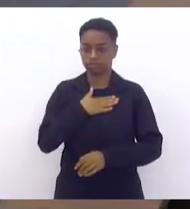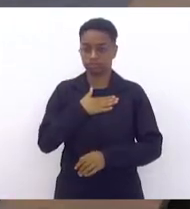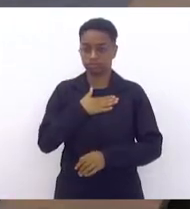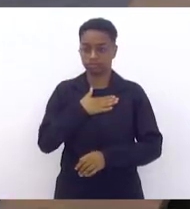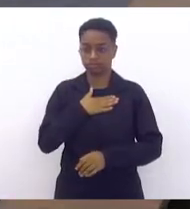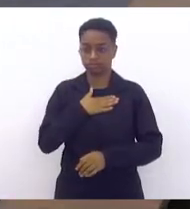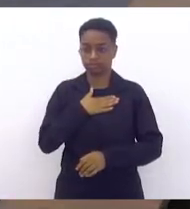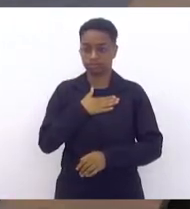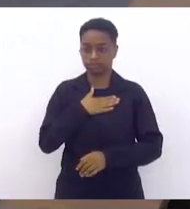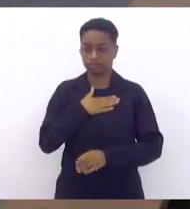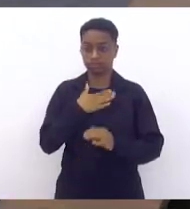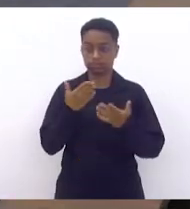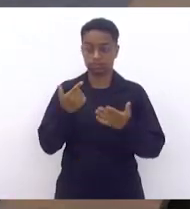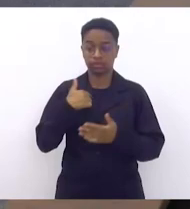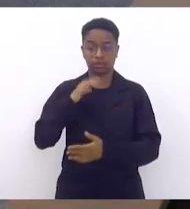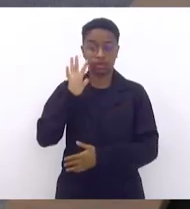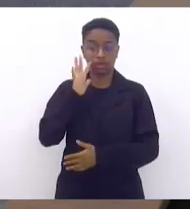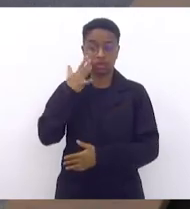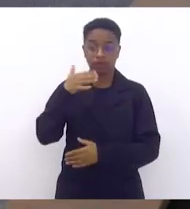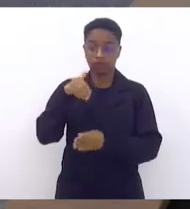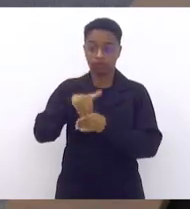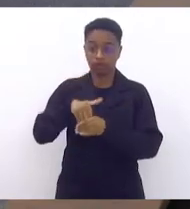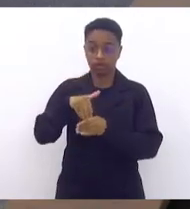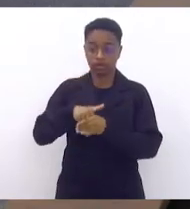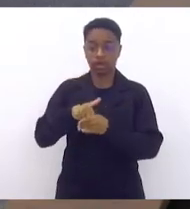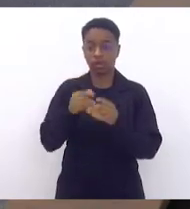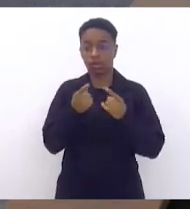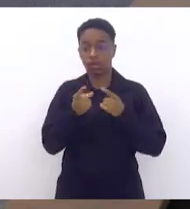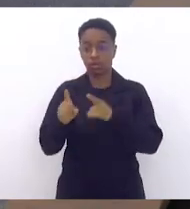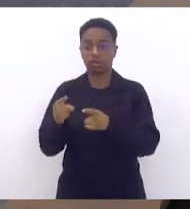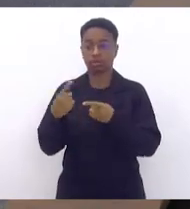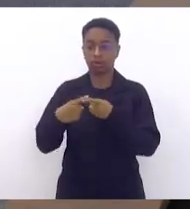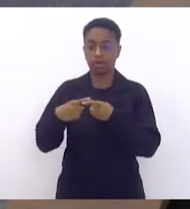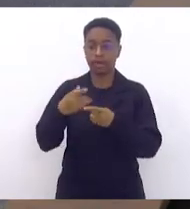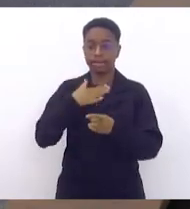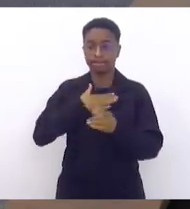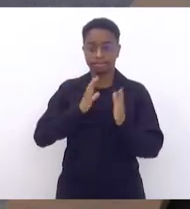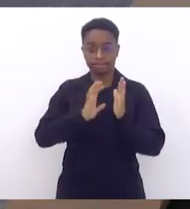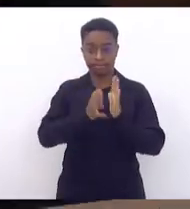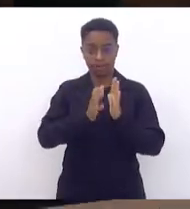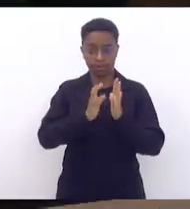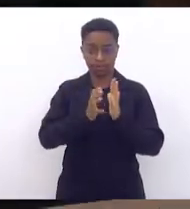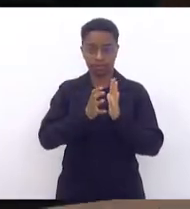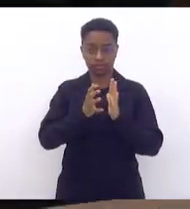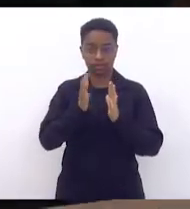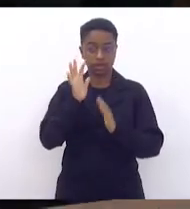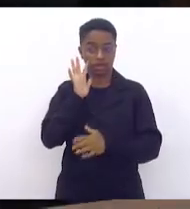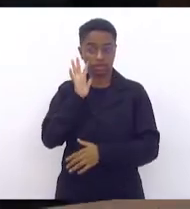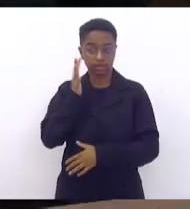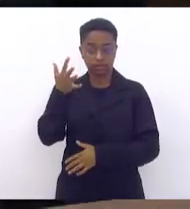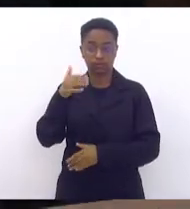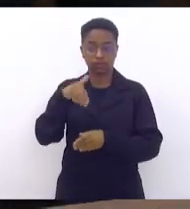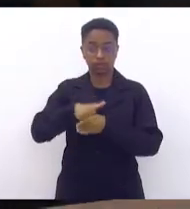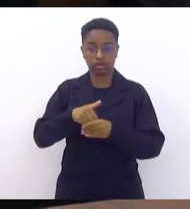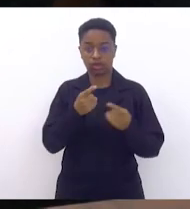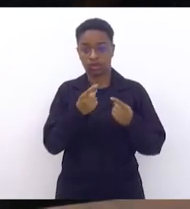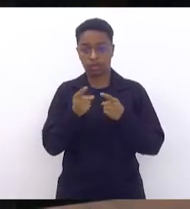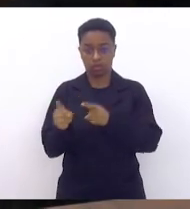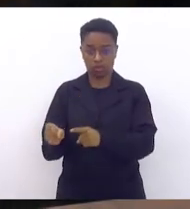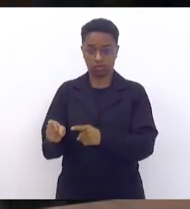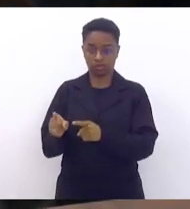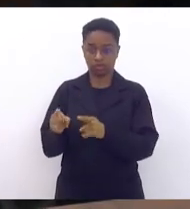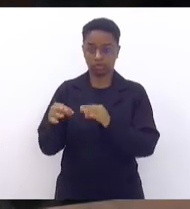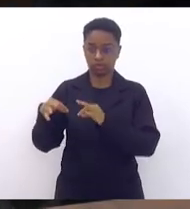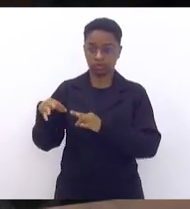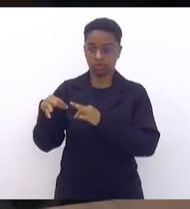decidi votar contra, porque o meu partido decide votar contra